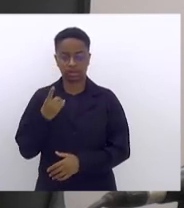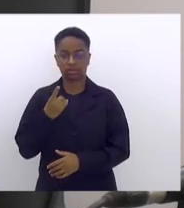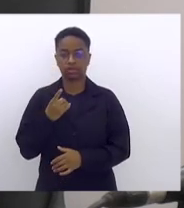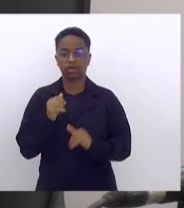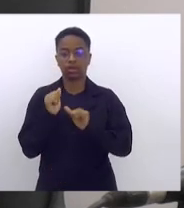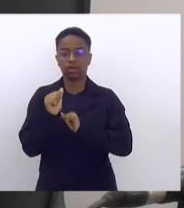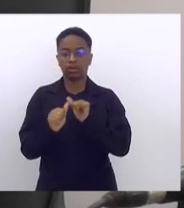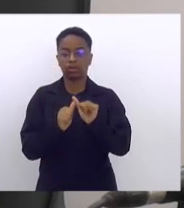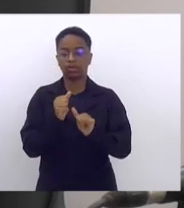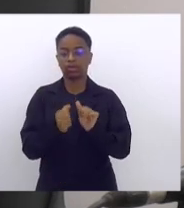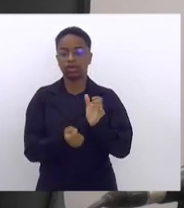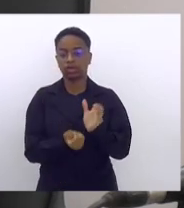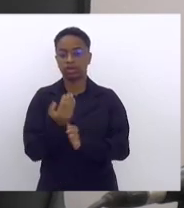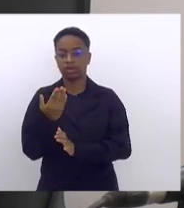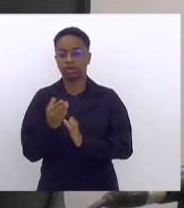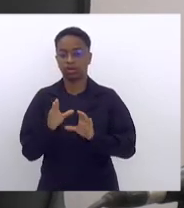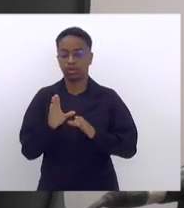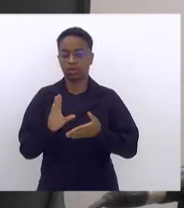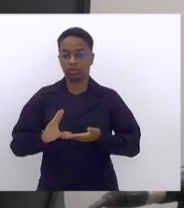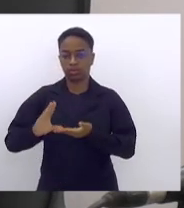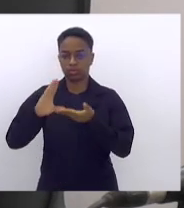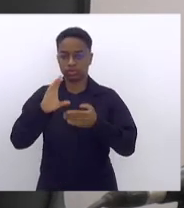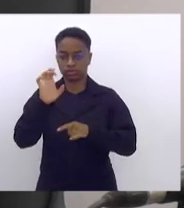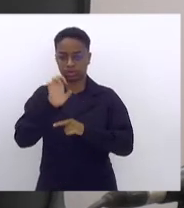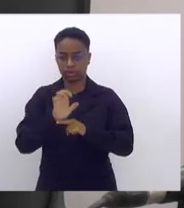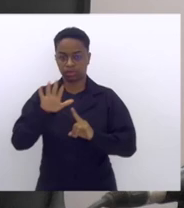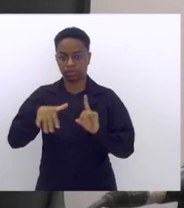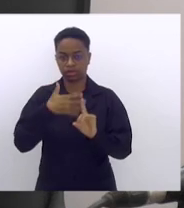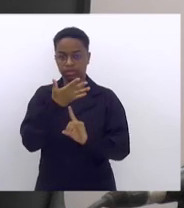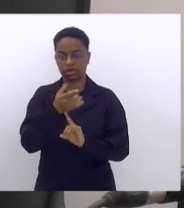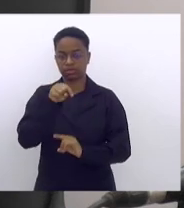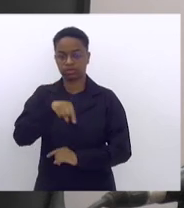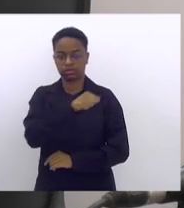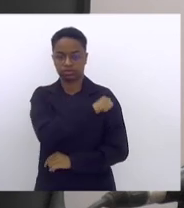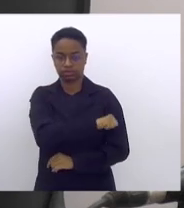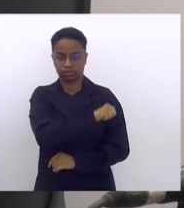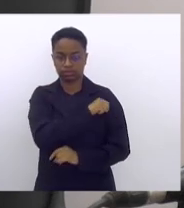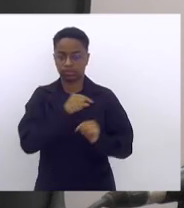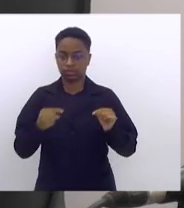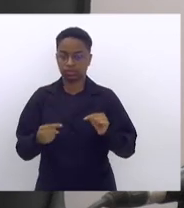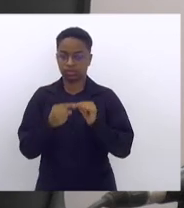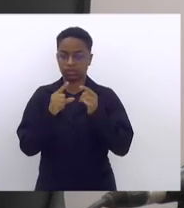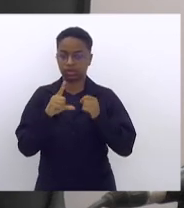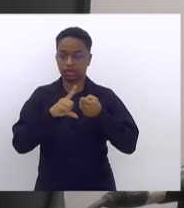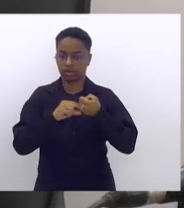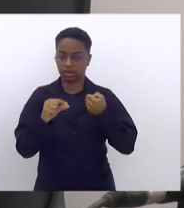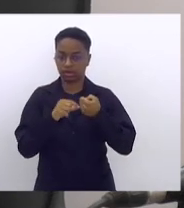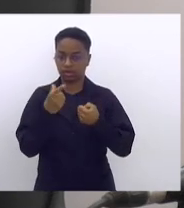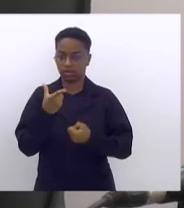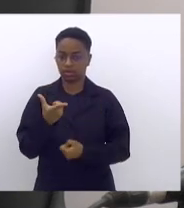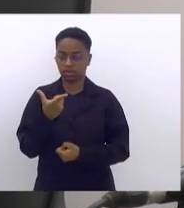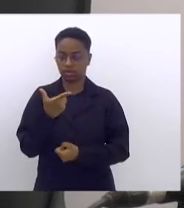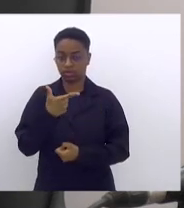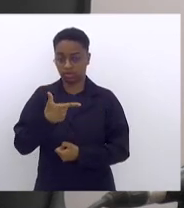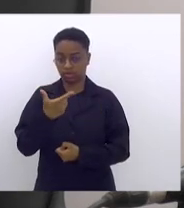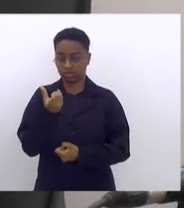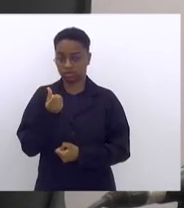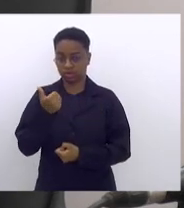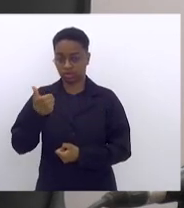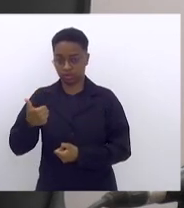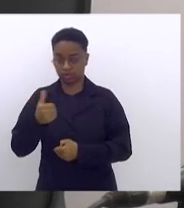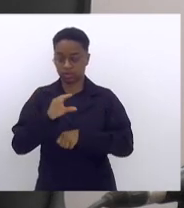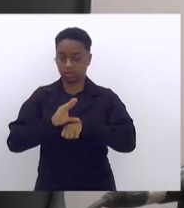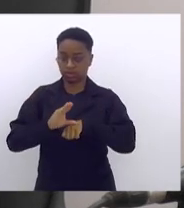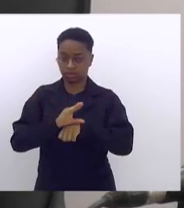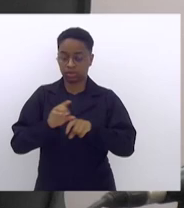ratifica o ato de criação do Conselho Estadual de Meio Ambiente do Estado do Rio de Janeiro, de acordo com o artigo 261 da Constituição Estadual,